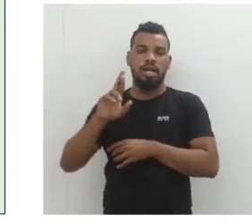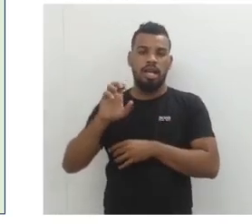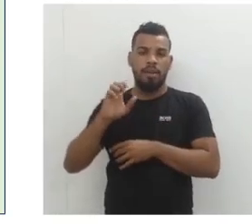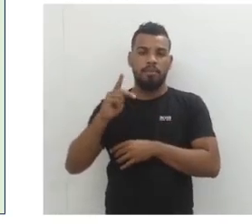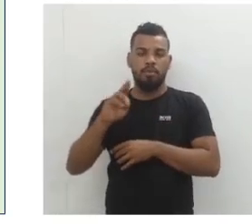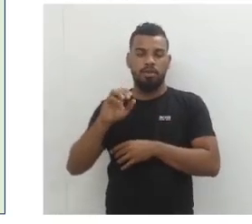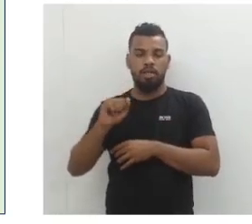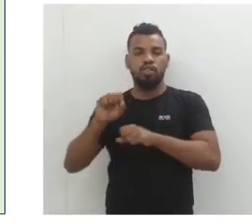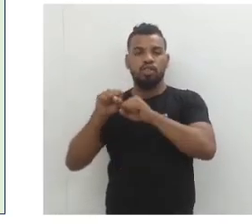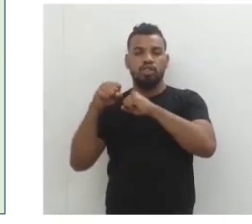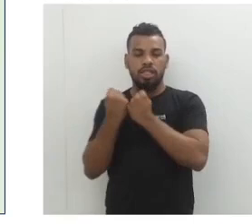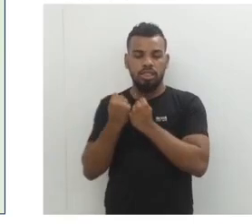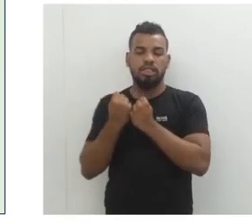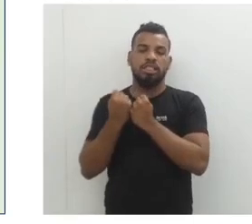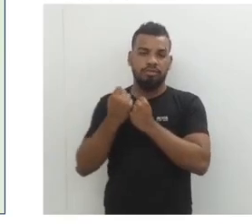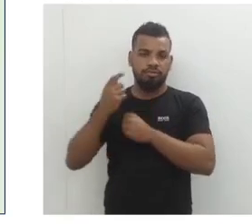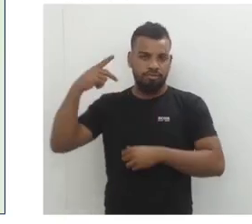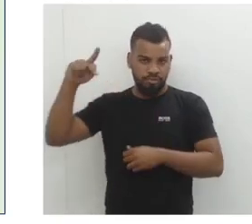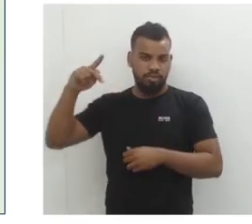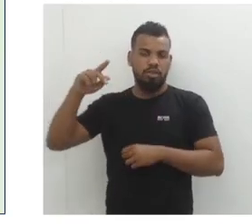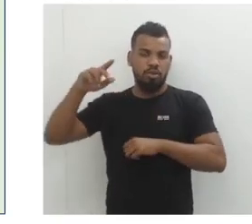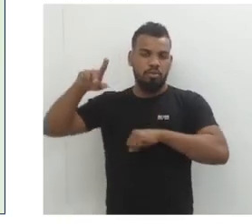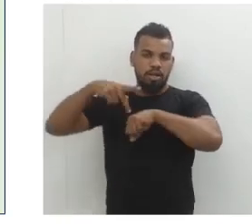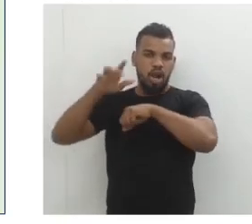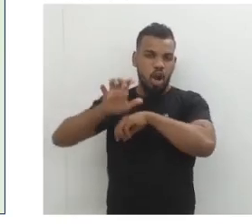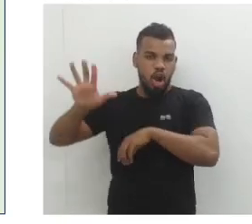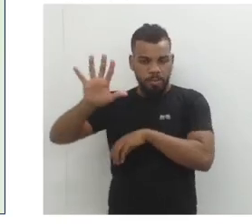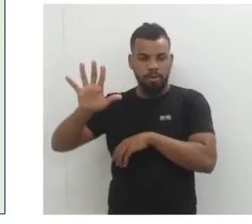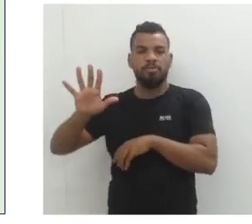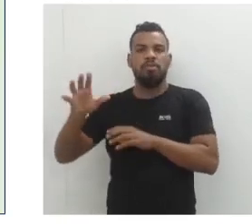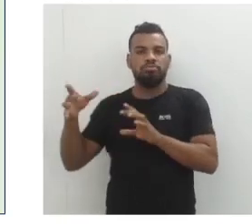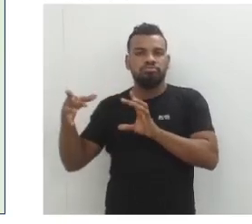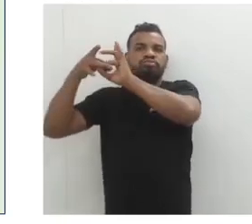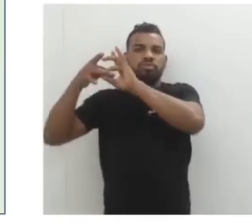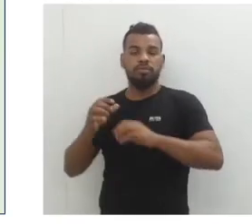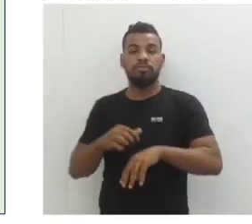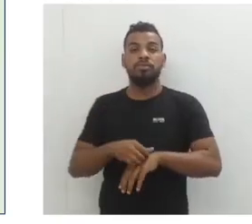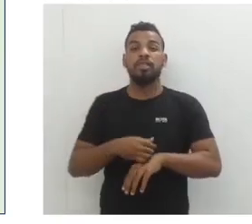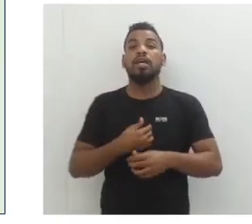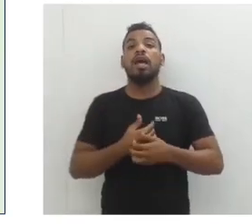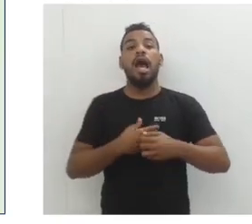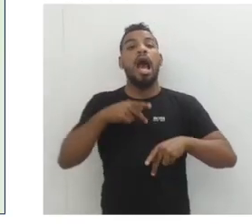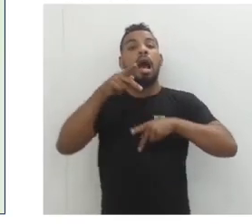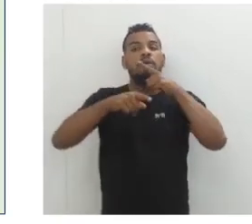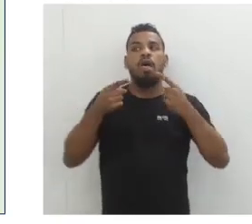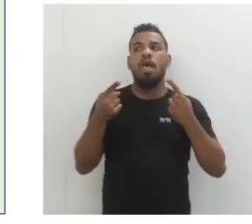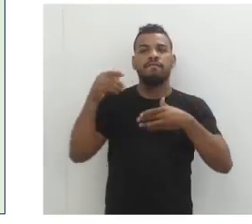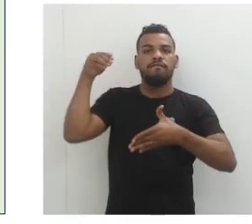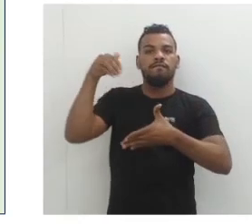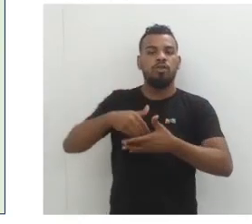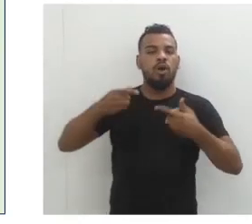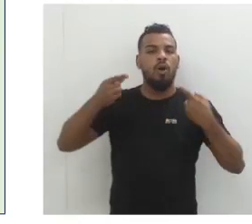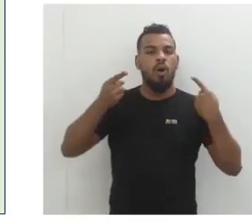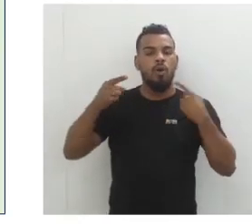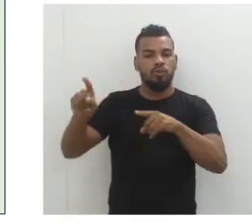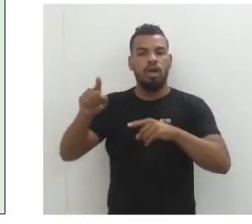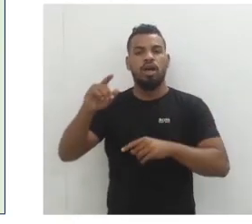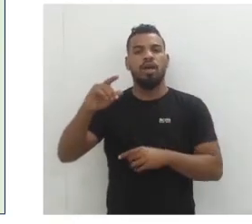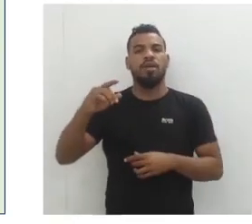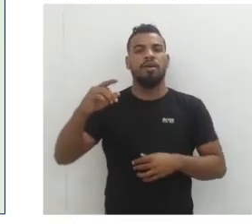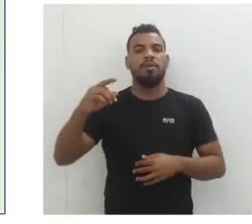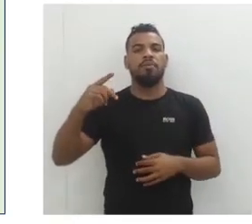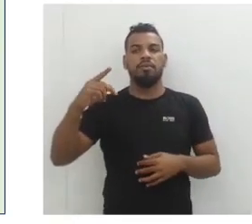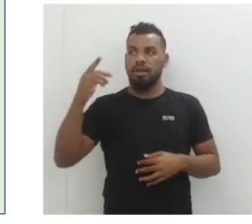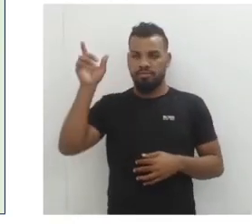E em plebiscito de 1963, a população vota contra o parlamentarismo